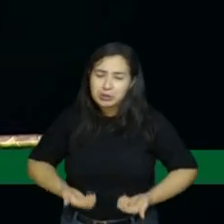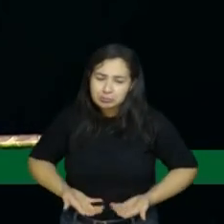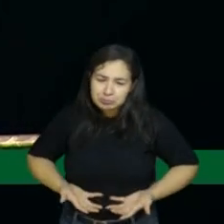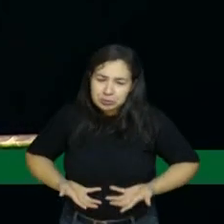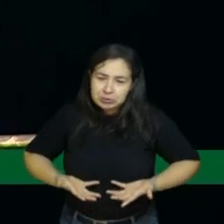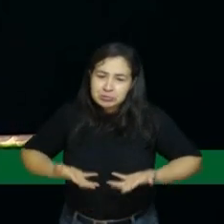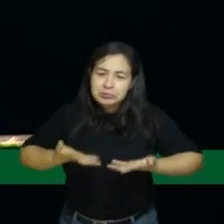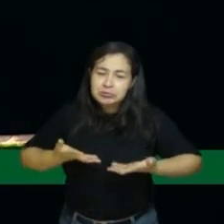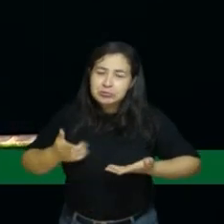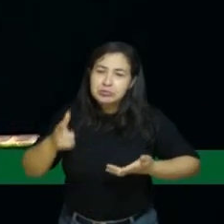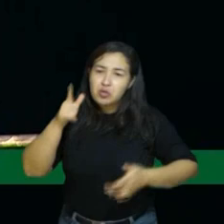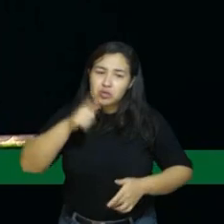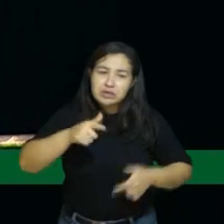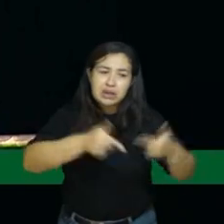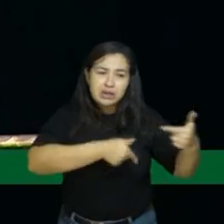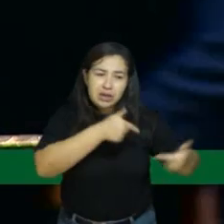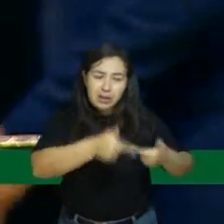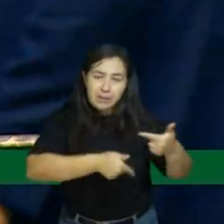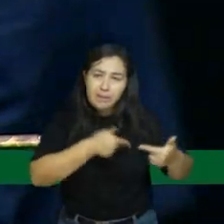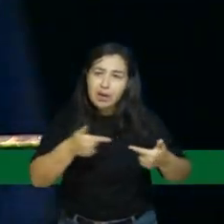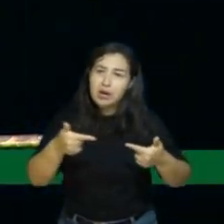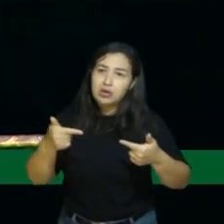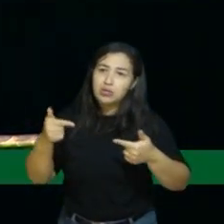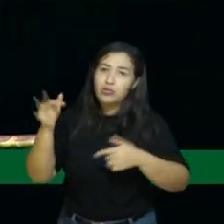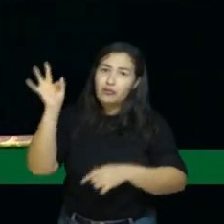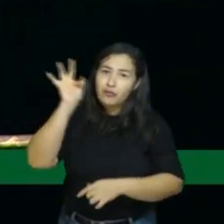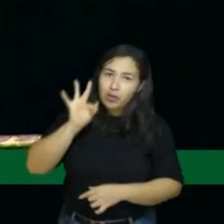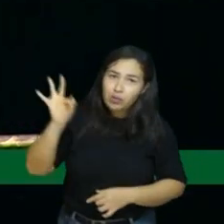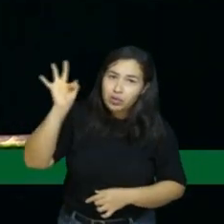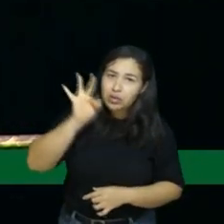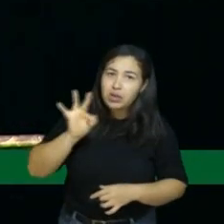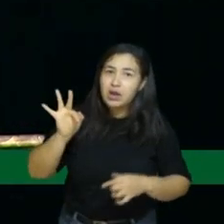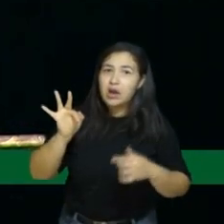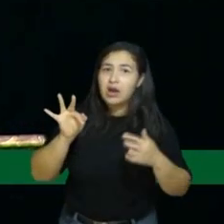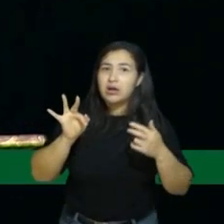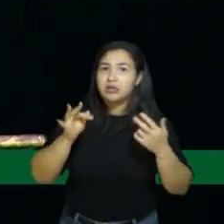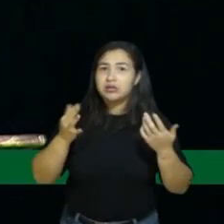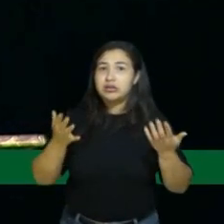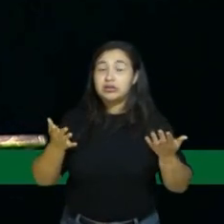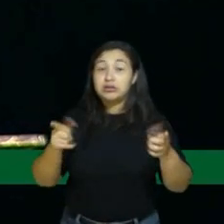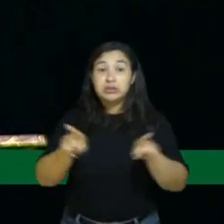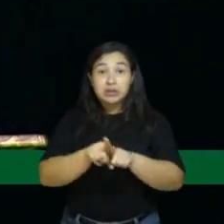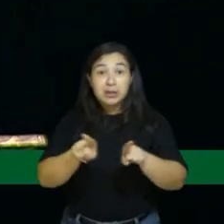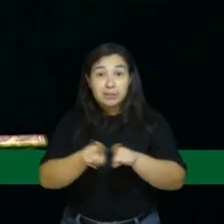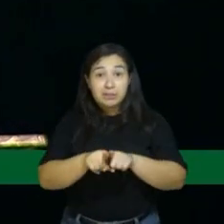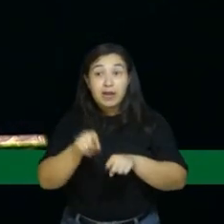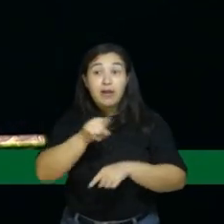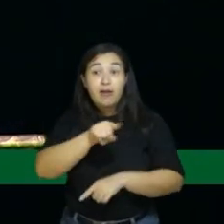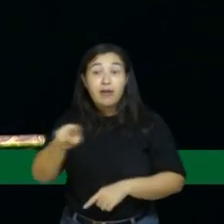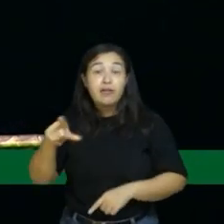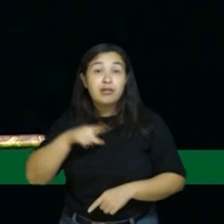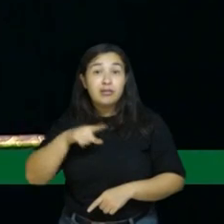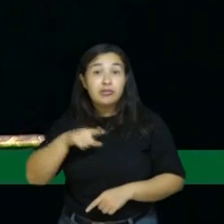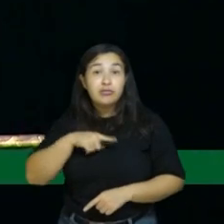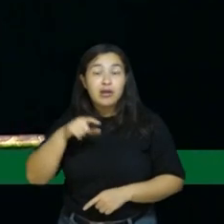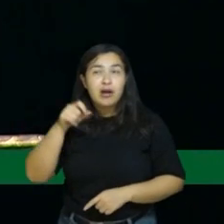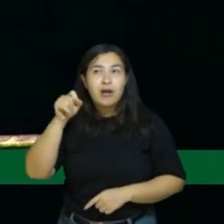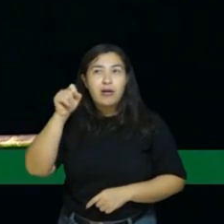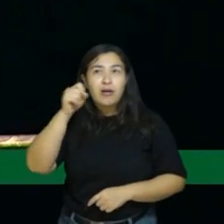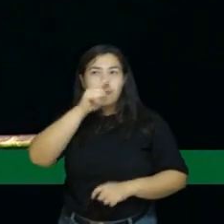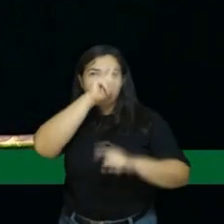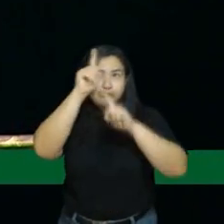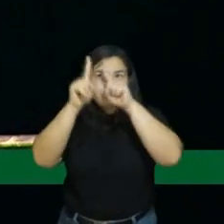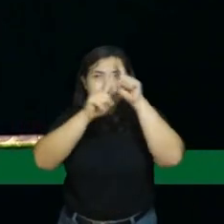a empregabilidade, vem a universidade, deputada Paulinha. Vem o empreendedorismo, deputado Napoleão. E a